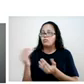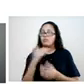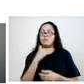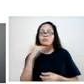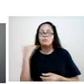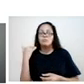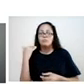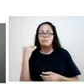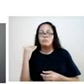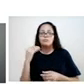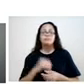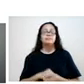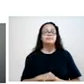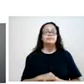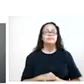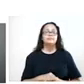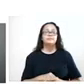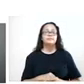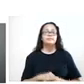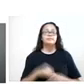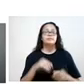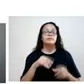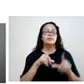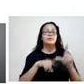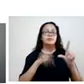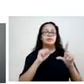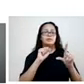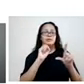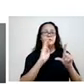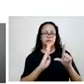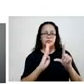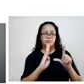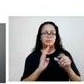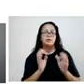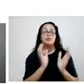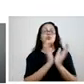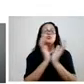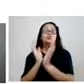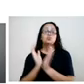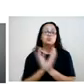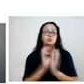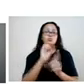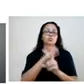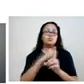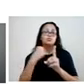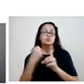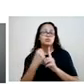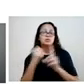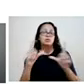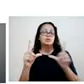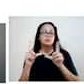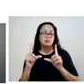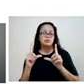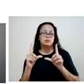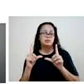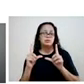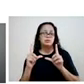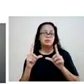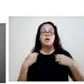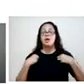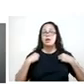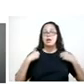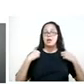Né? Quais grupos sociais são retratados na imagem? Então a gente tem que ver a roupa, né? De acordo com as